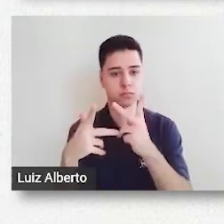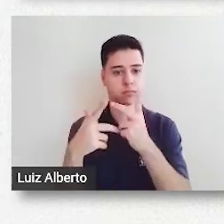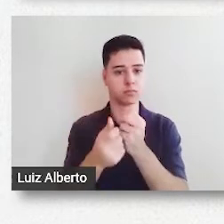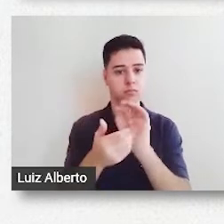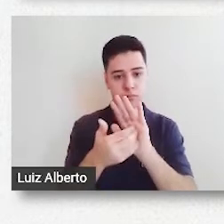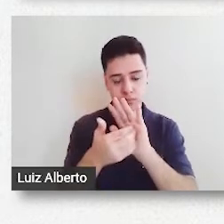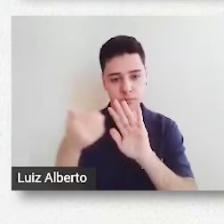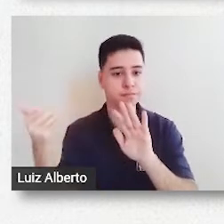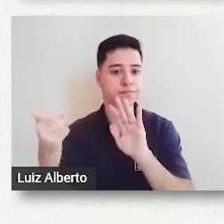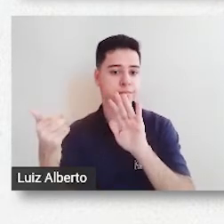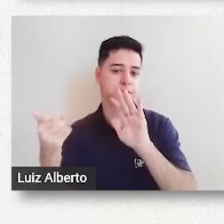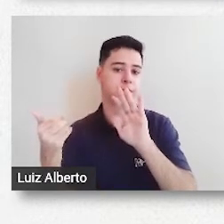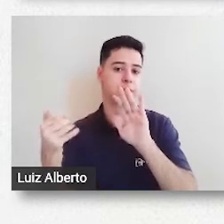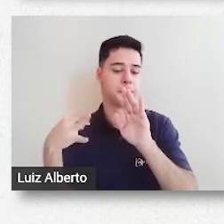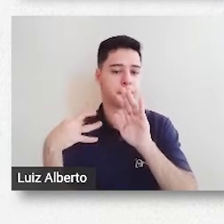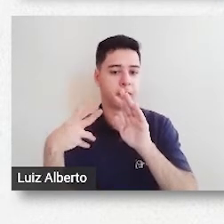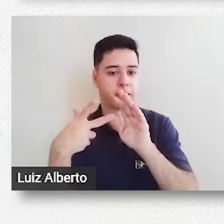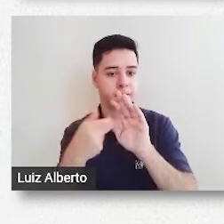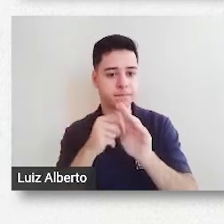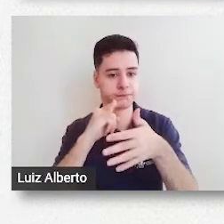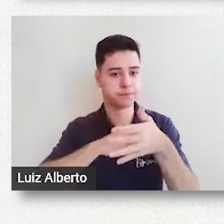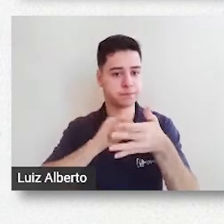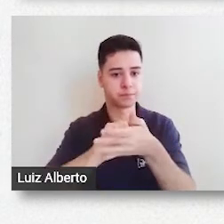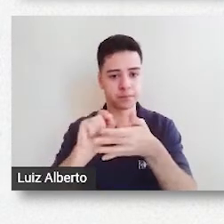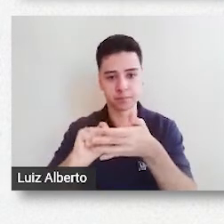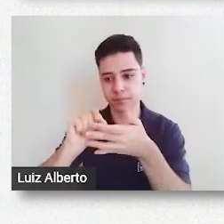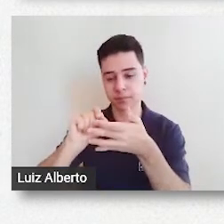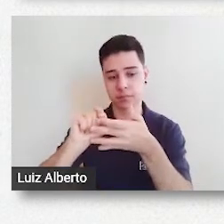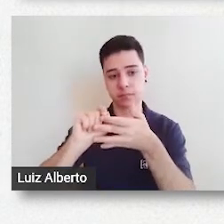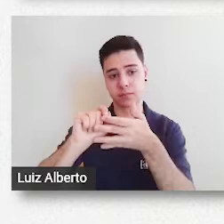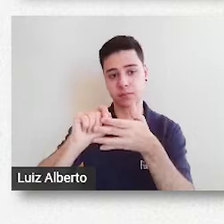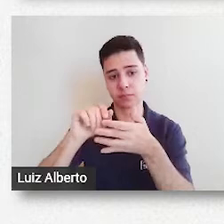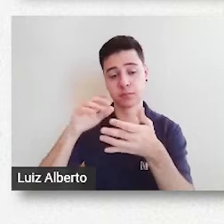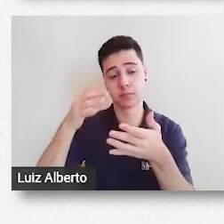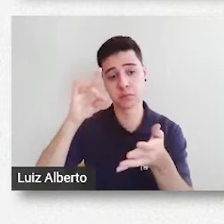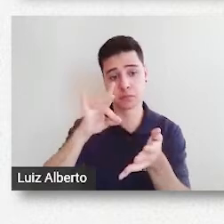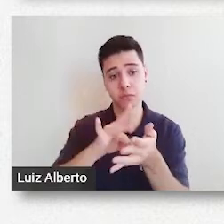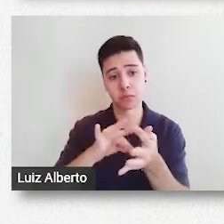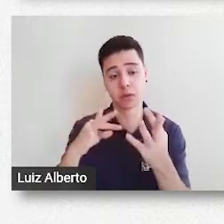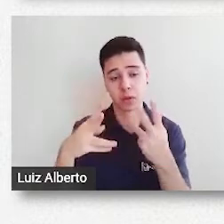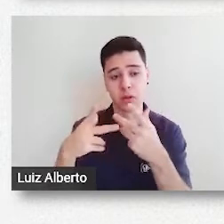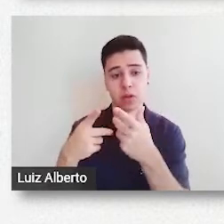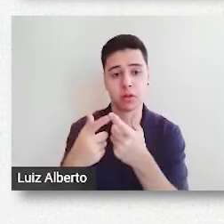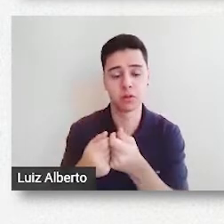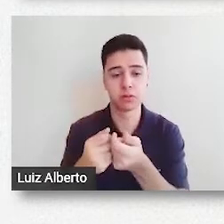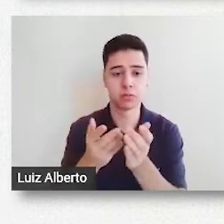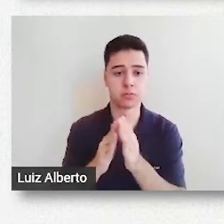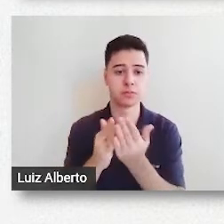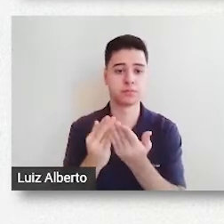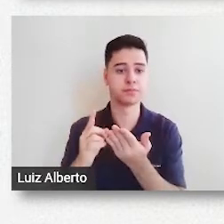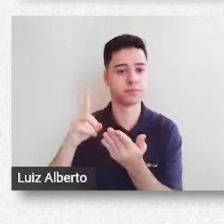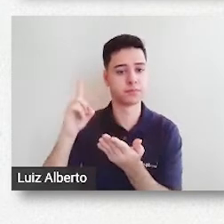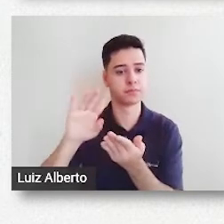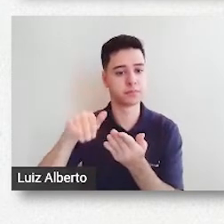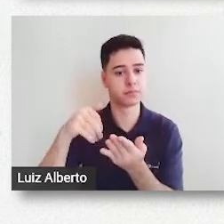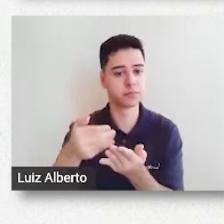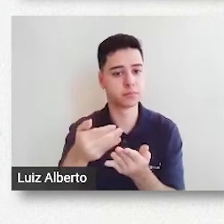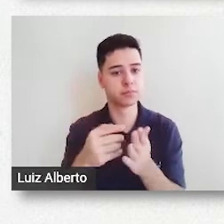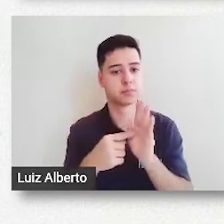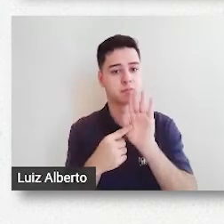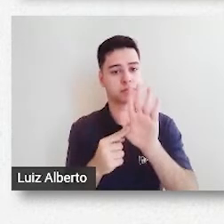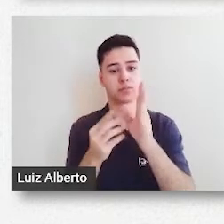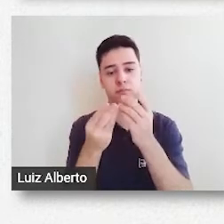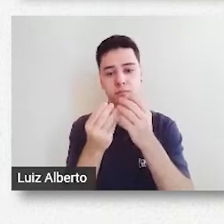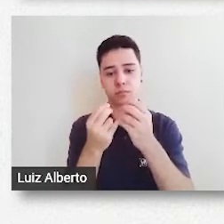retirado, né, dos textos canônicos da Bíblia. Mas nesses textos, ele traz muitas informações sobre